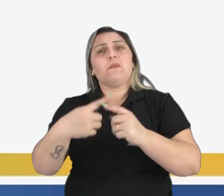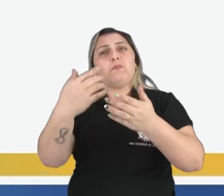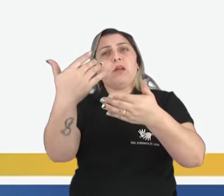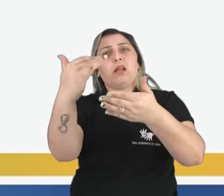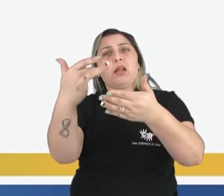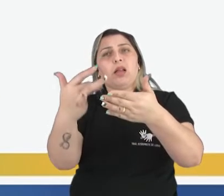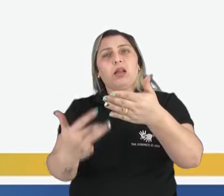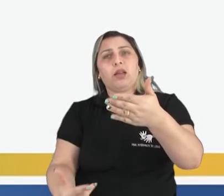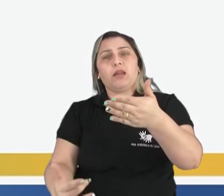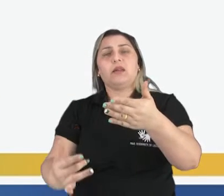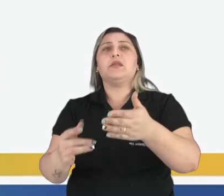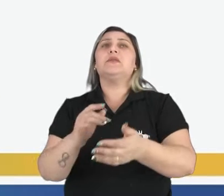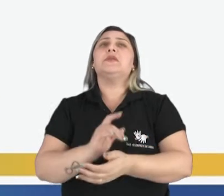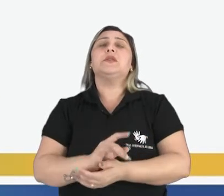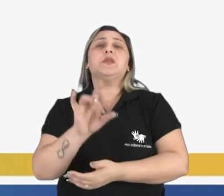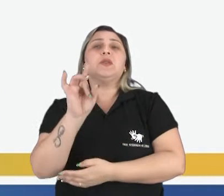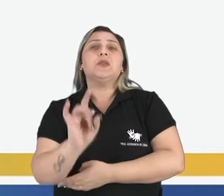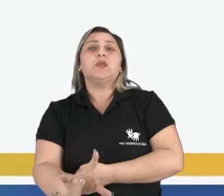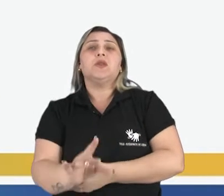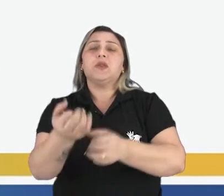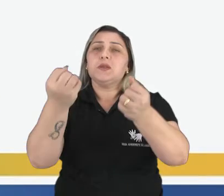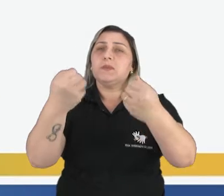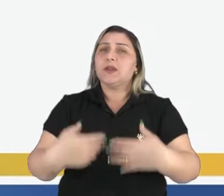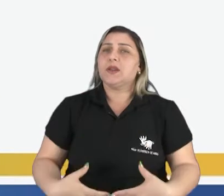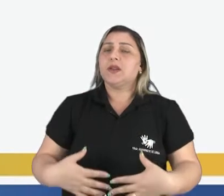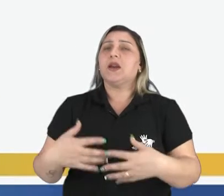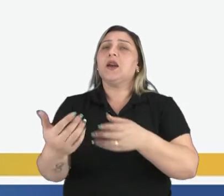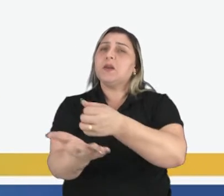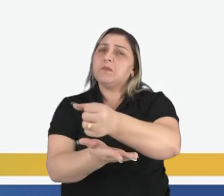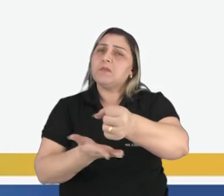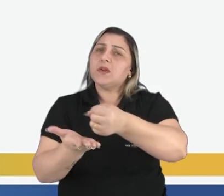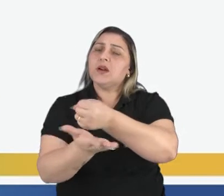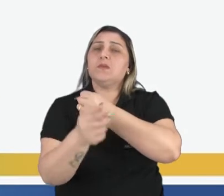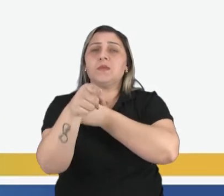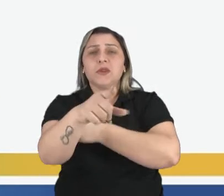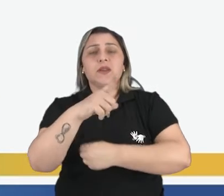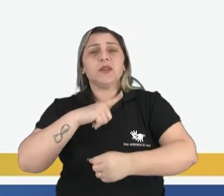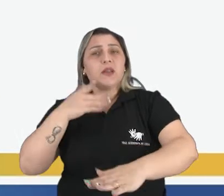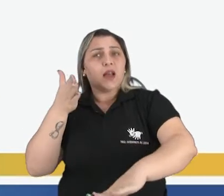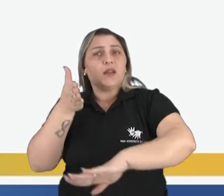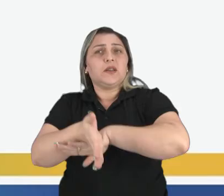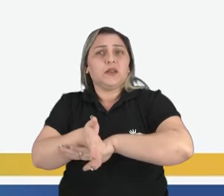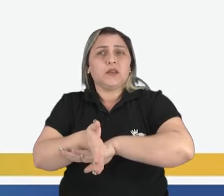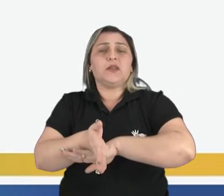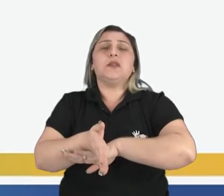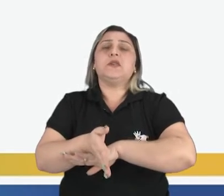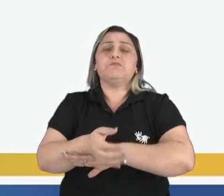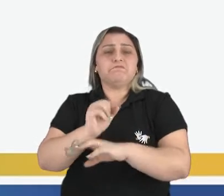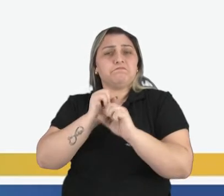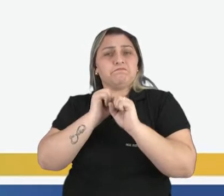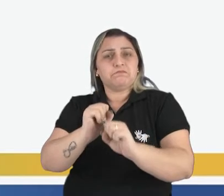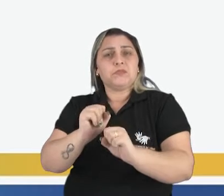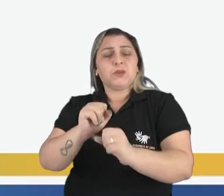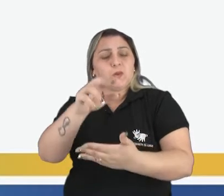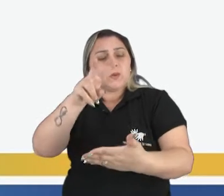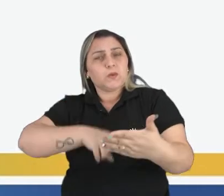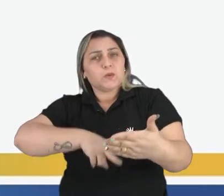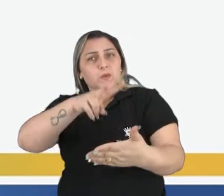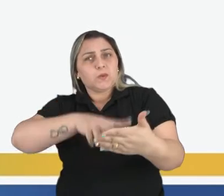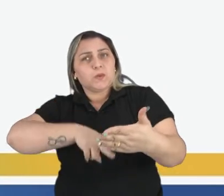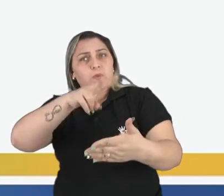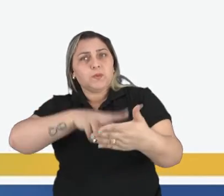muita coisa aí, a gente só está colocando aí em baila para você ter acesso, para você poder estar